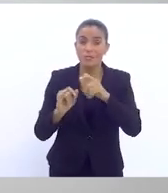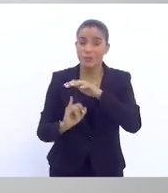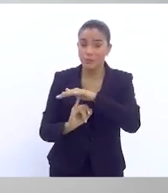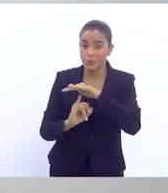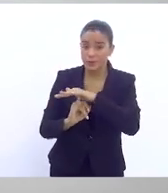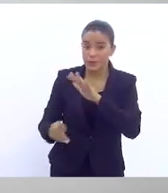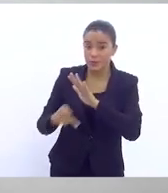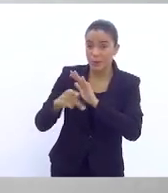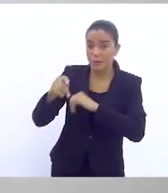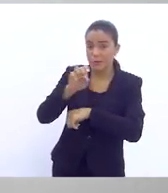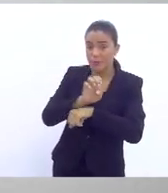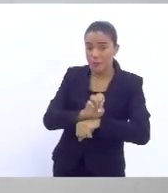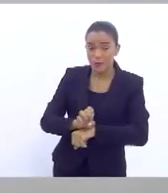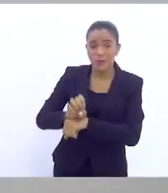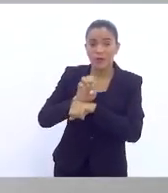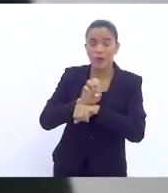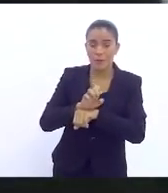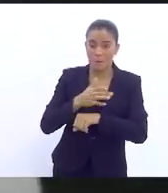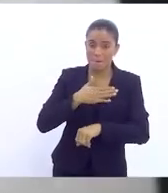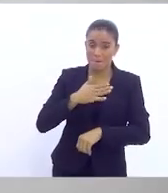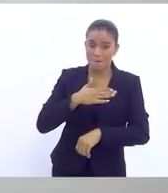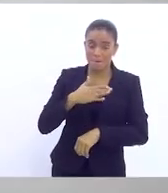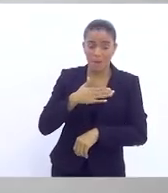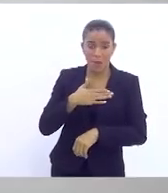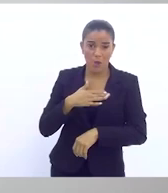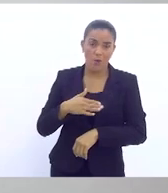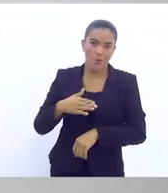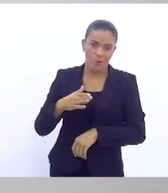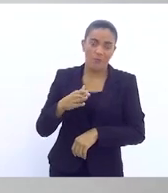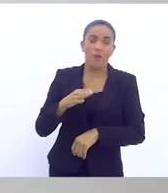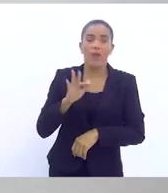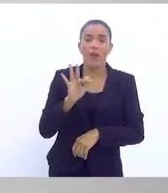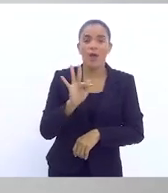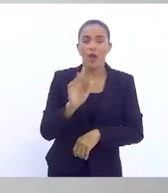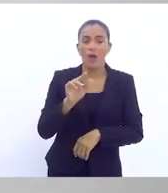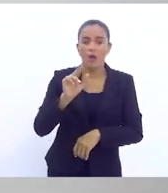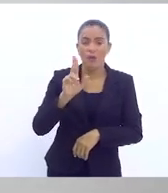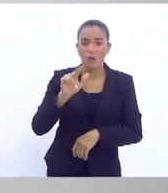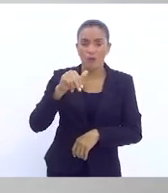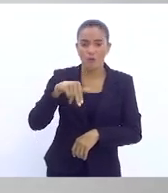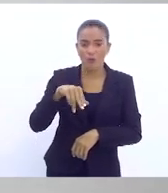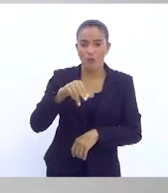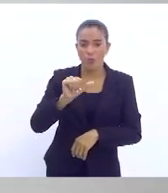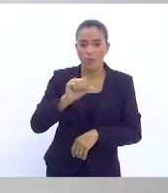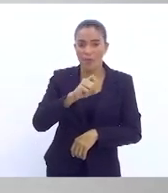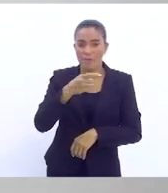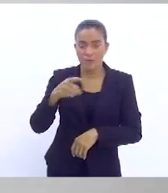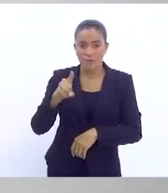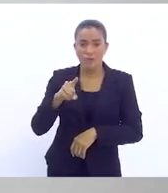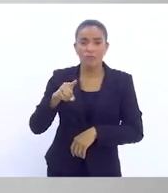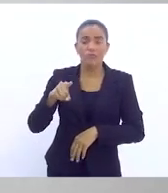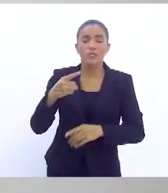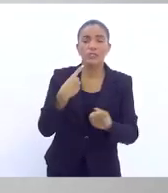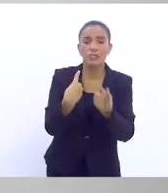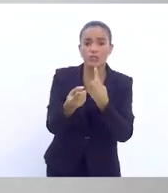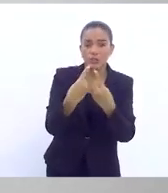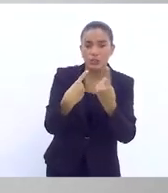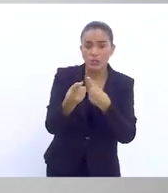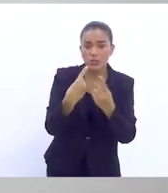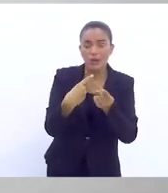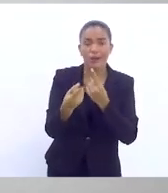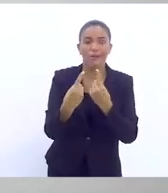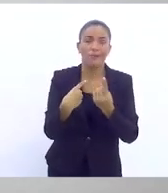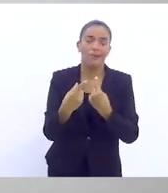como o meu órgão de origem que a fundação departamento de estado é figura